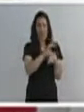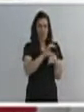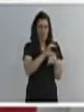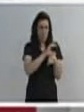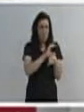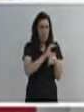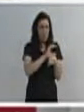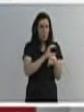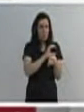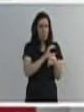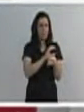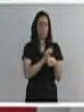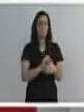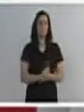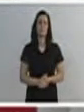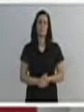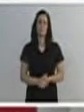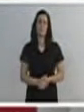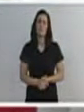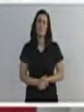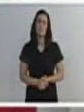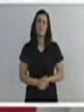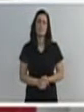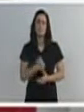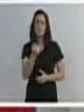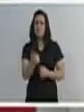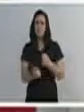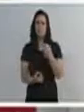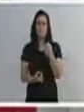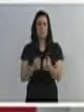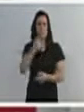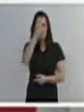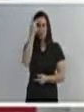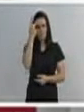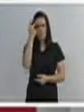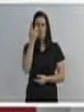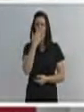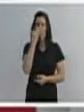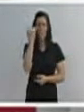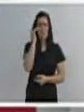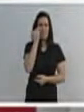a Constituição Federal. Eu sei que talvez algumas pessoas farão interpretações